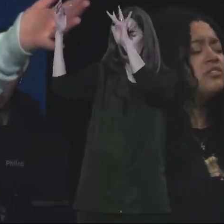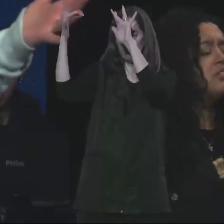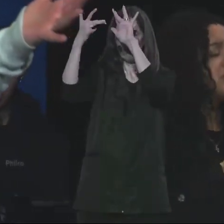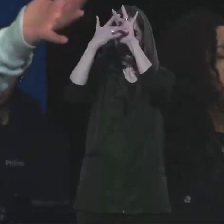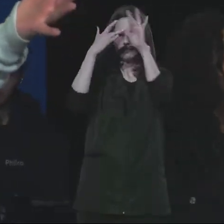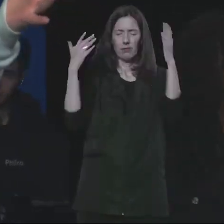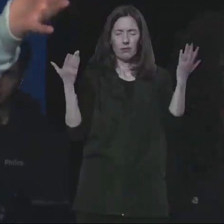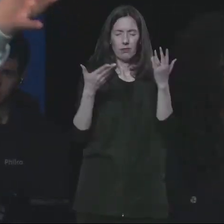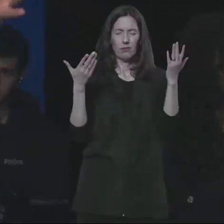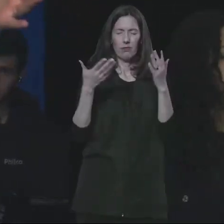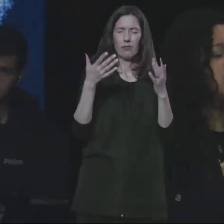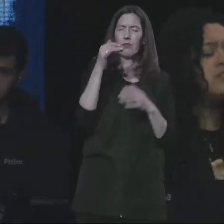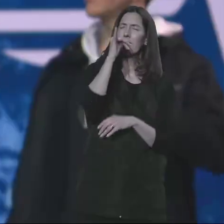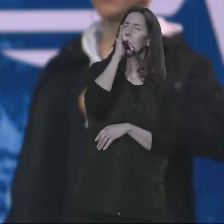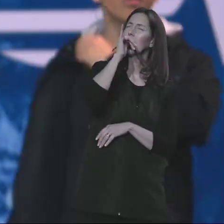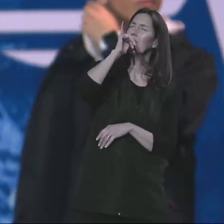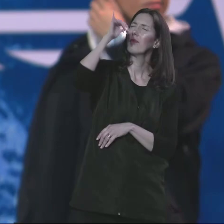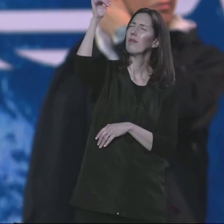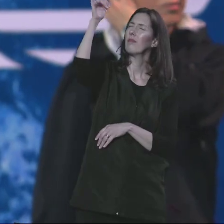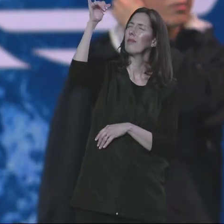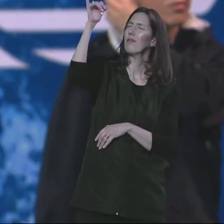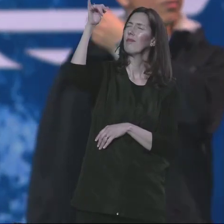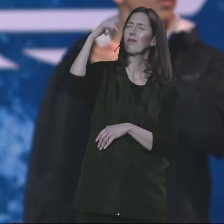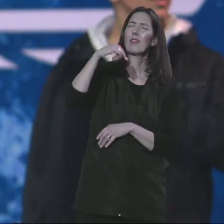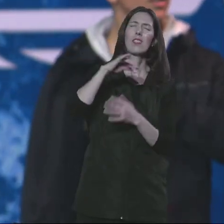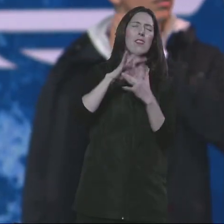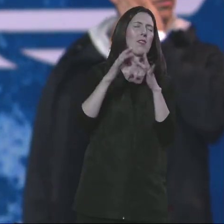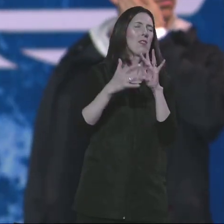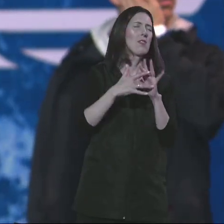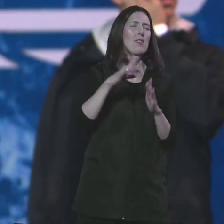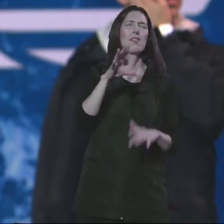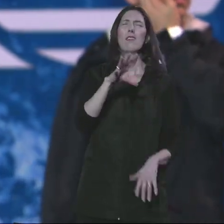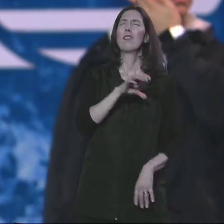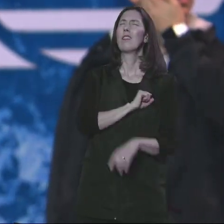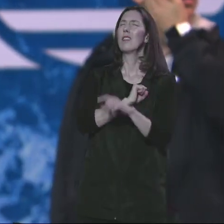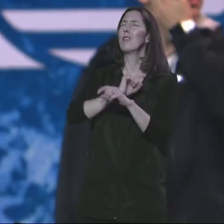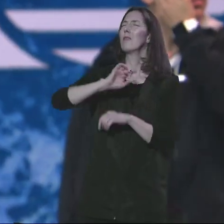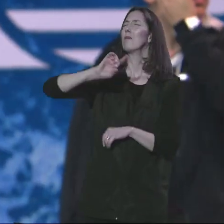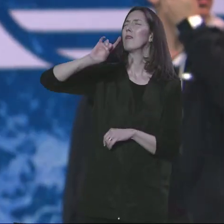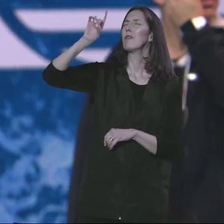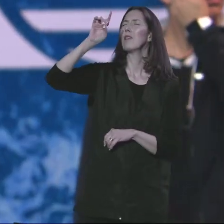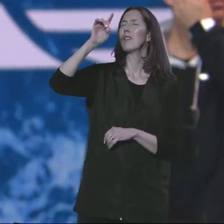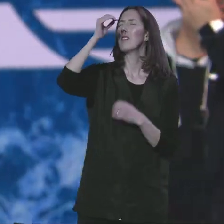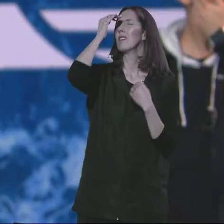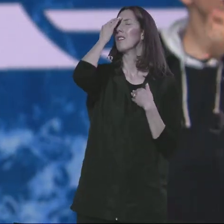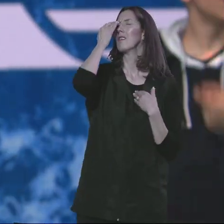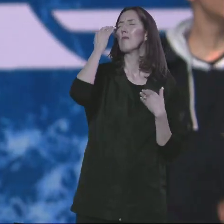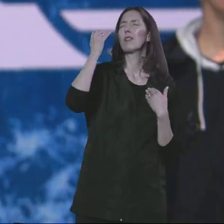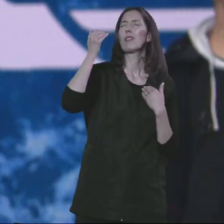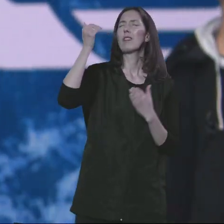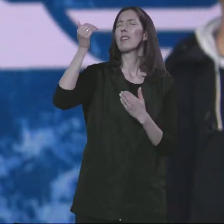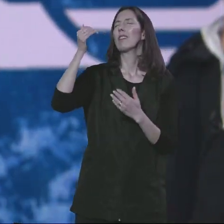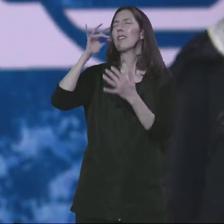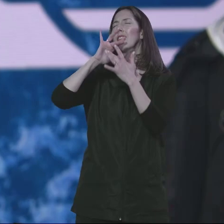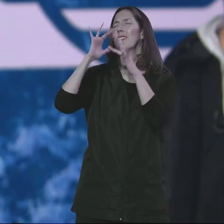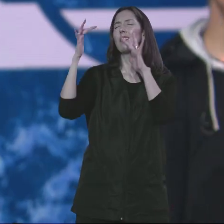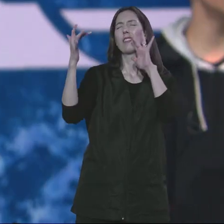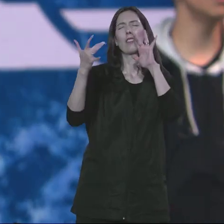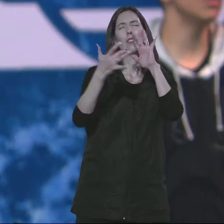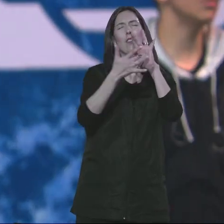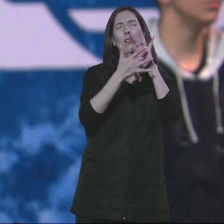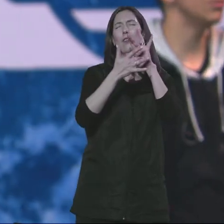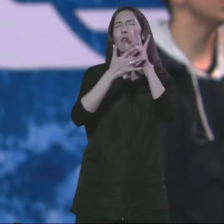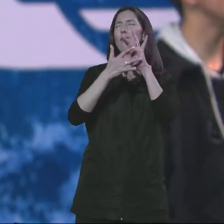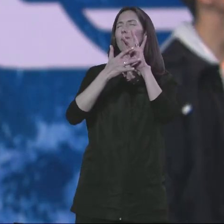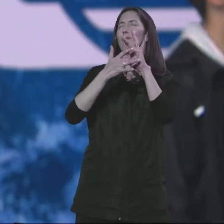e comece a dizer o quanto você o ama, o que Ele fez por você, que você é grato, e quem Ele